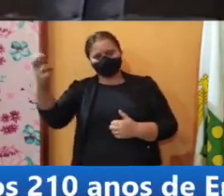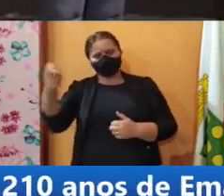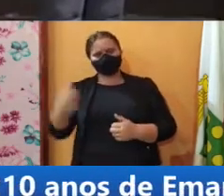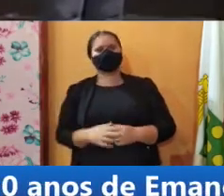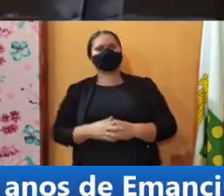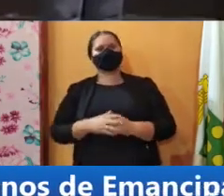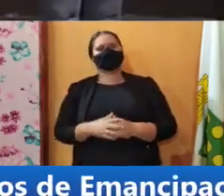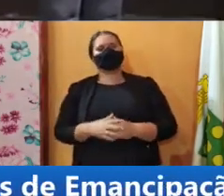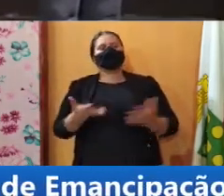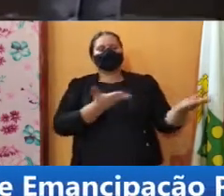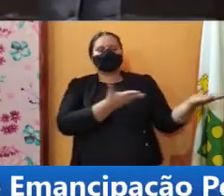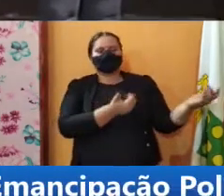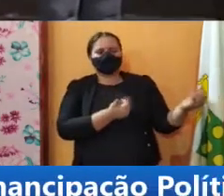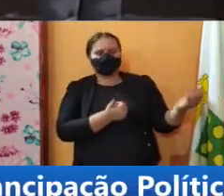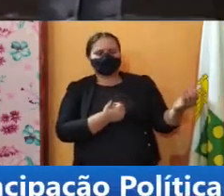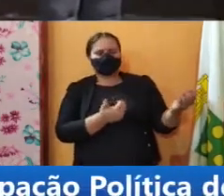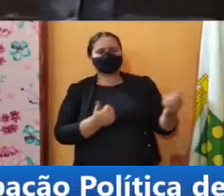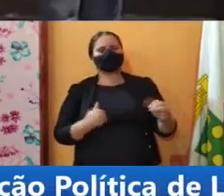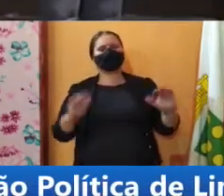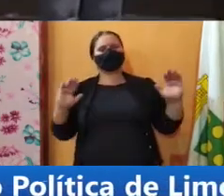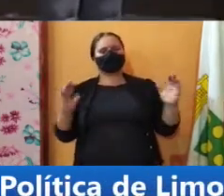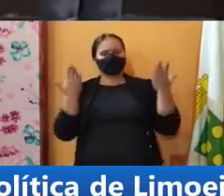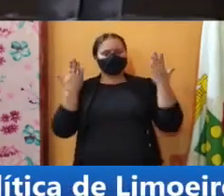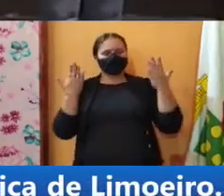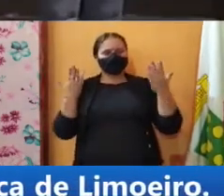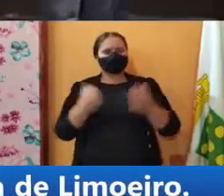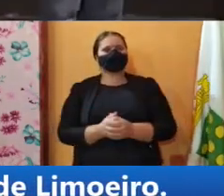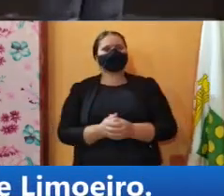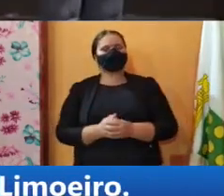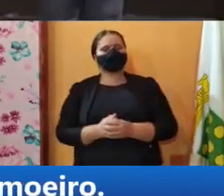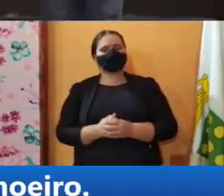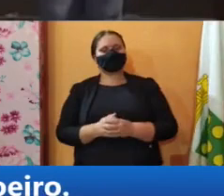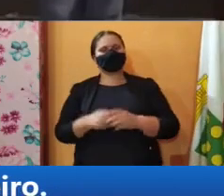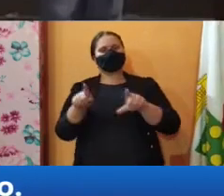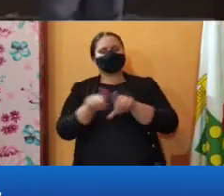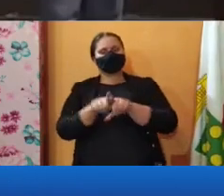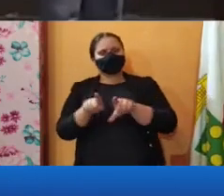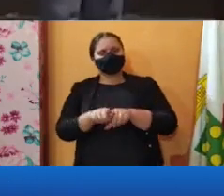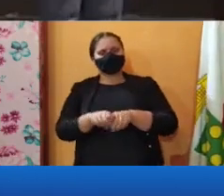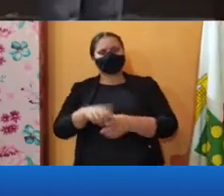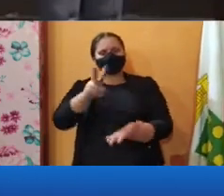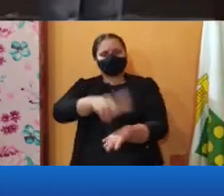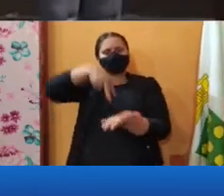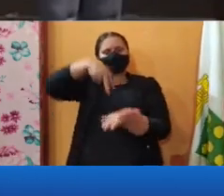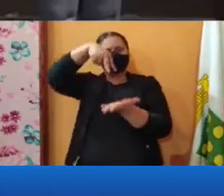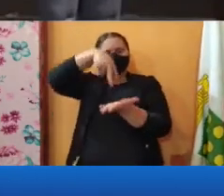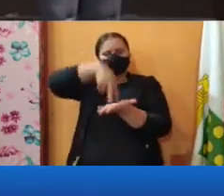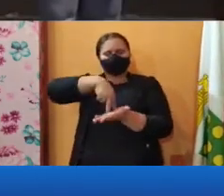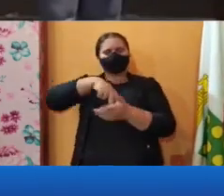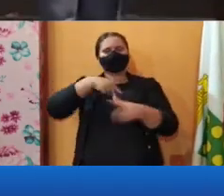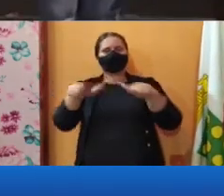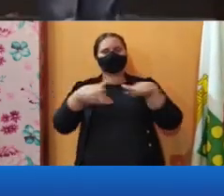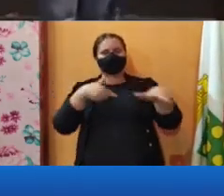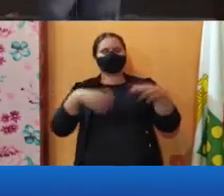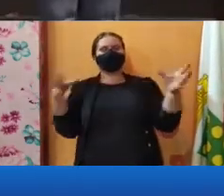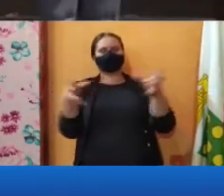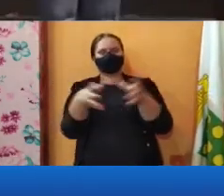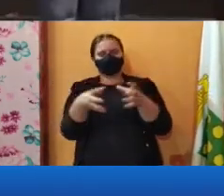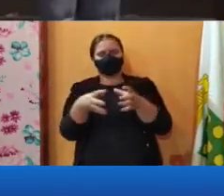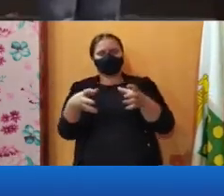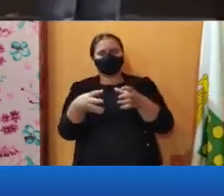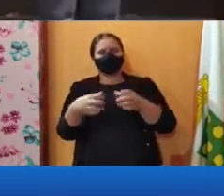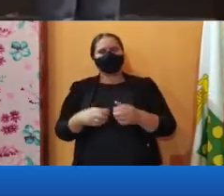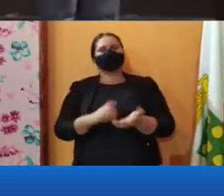Lazer e Juventude de Limoeiro. Eu não quero... Queria ficasse de pé o pessoal que compõe a Secretaria